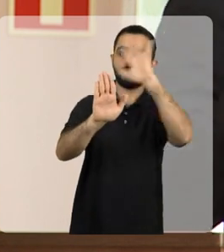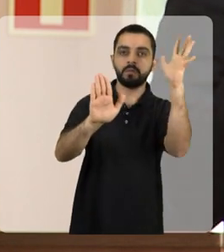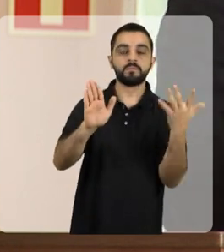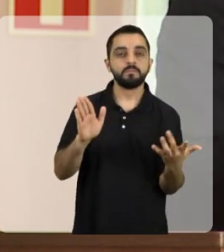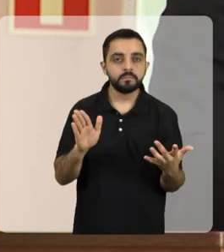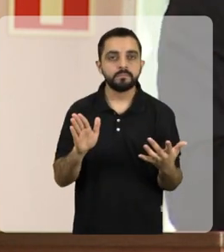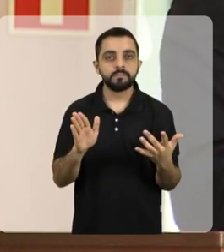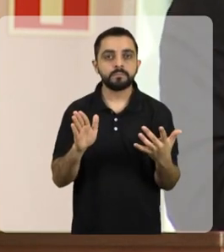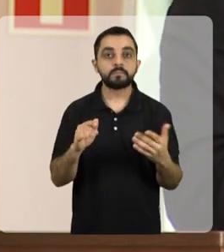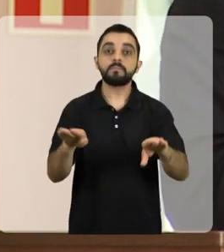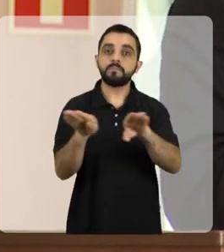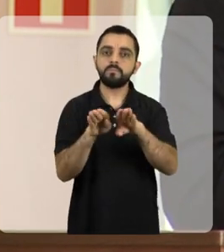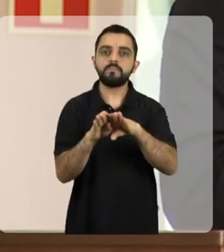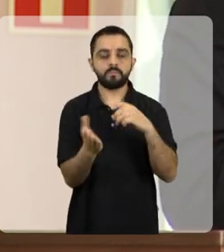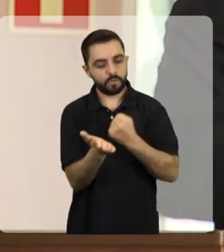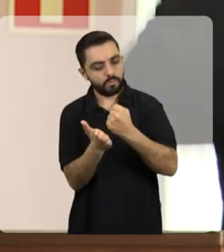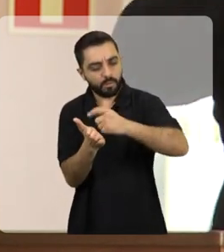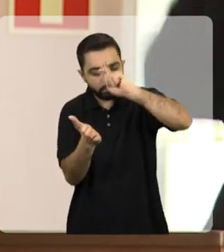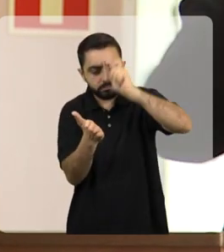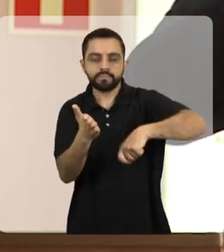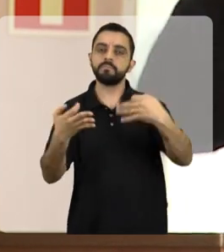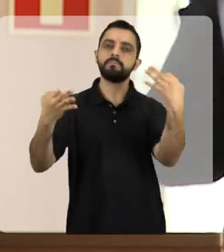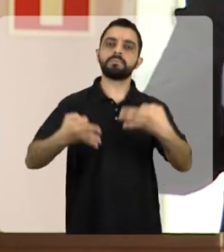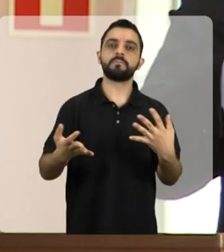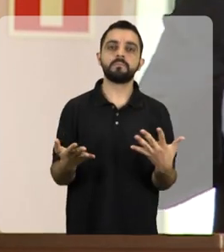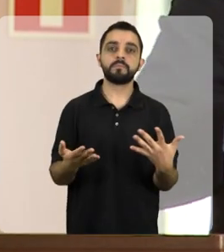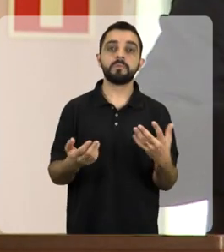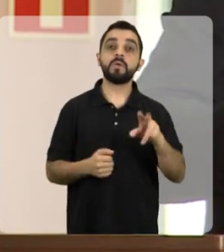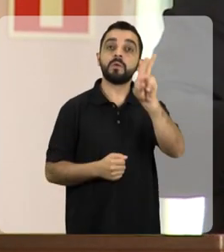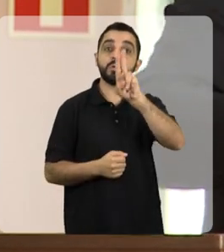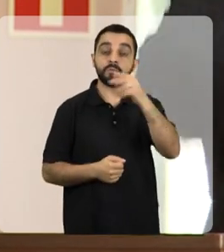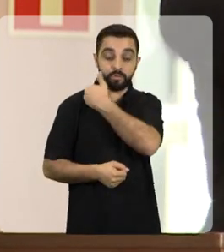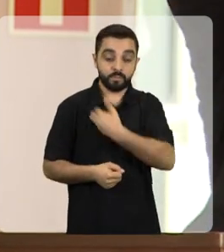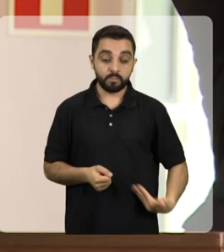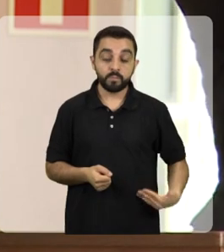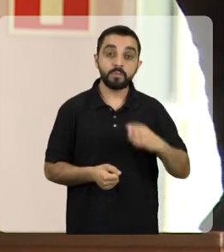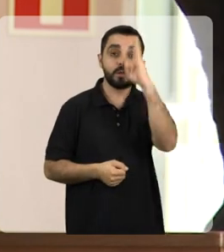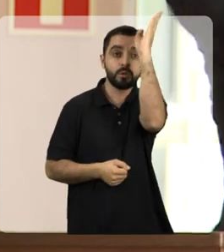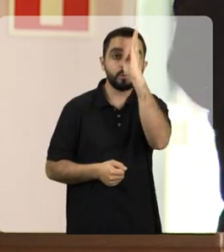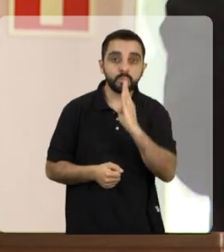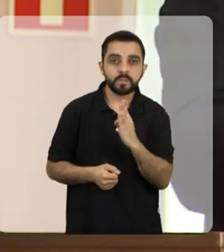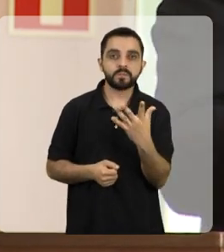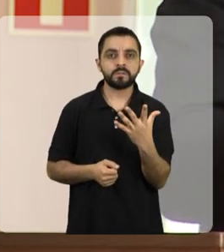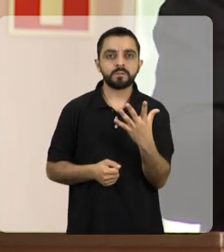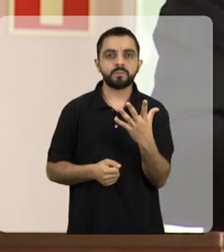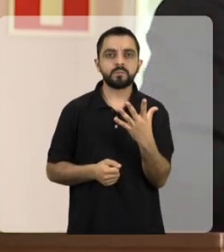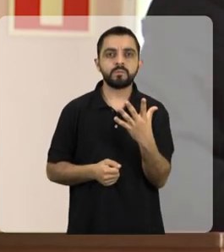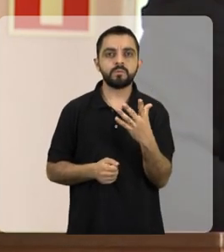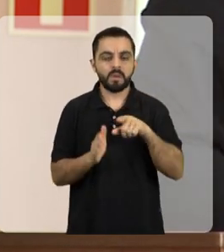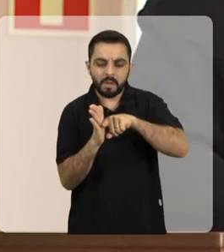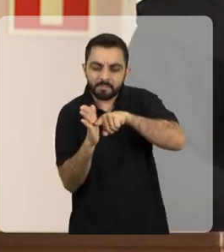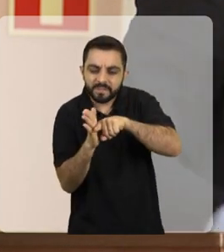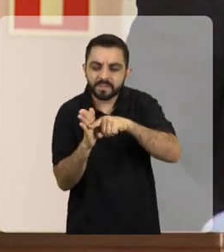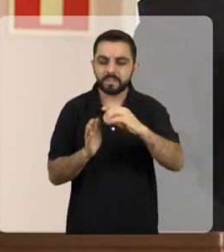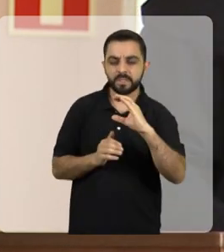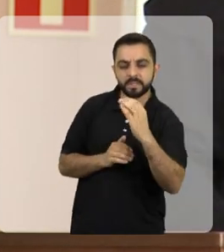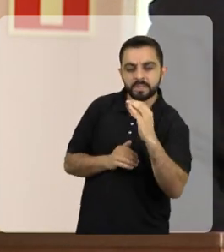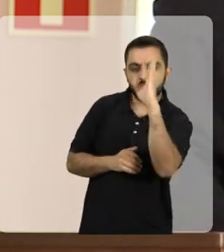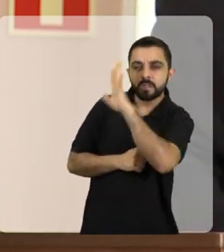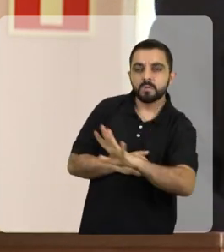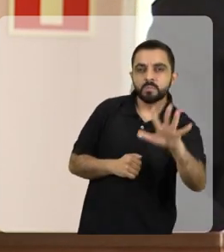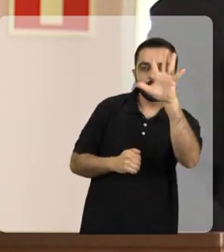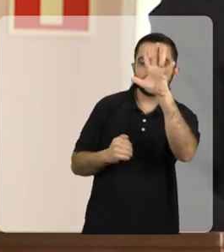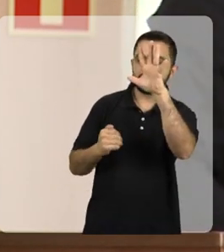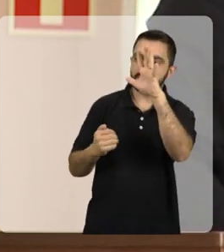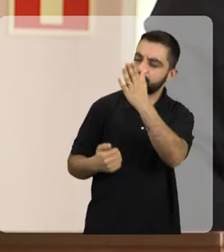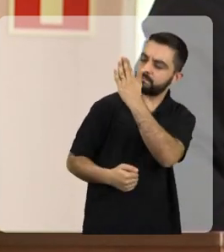pela eficiência dos seus contratos. As universidades públicas brasileiras não estariam carregando nas costas a ciência brasileira se fossem